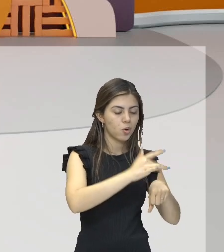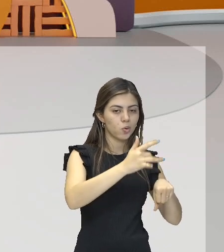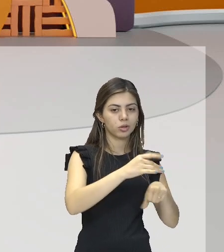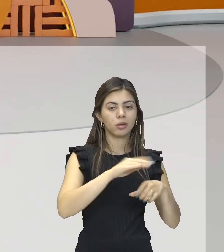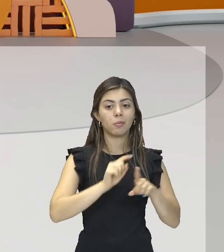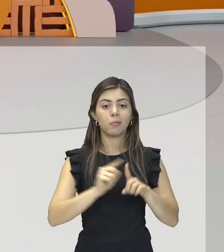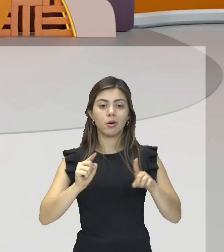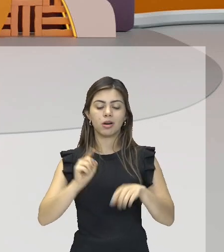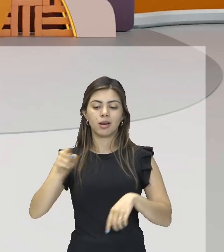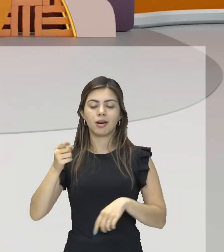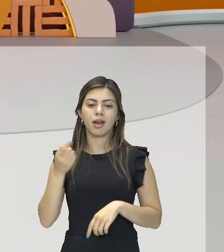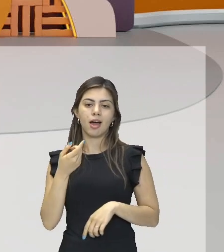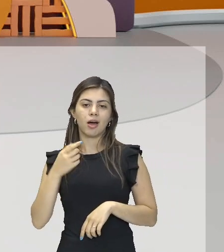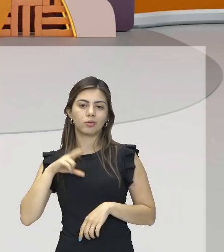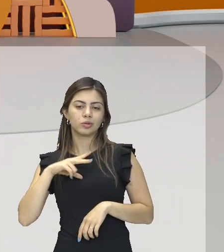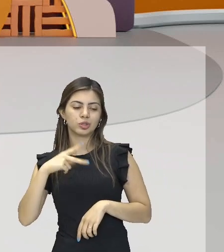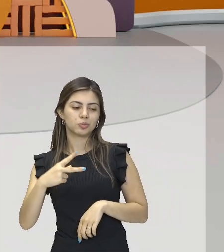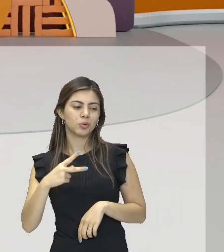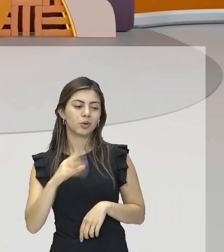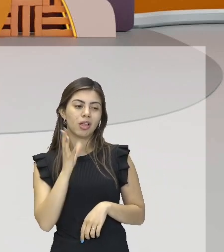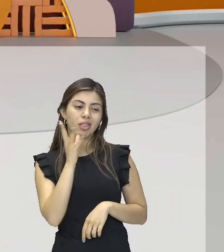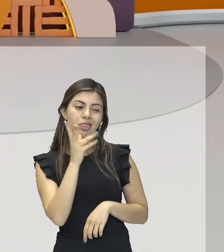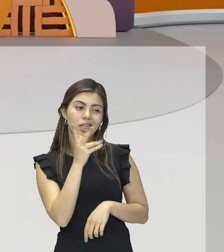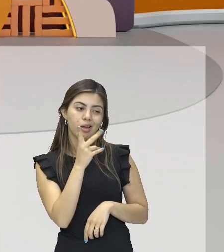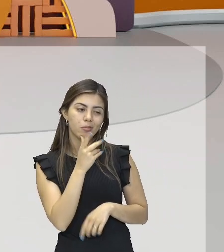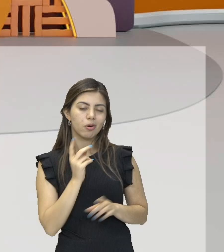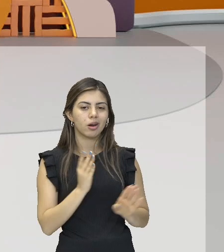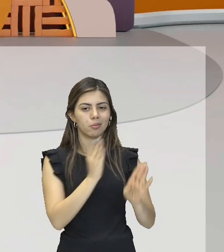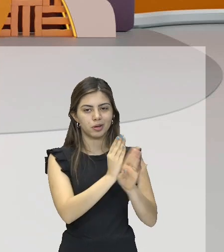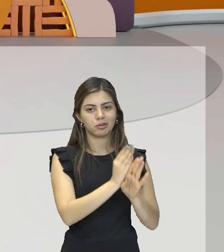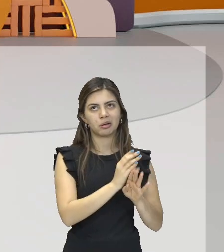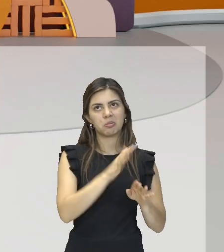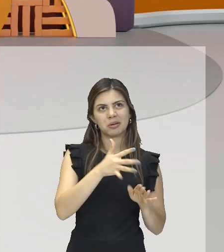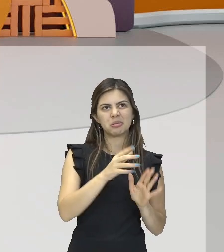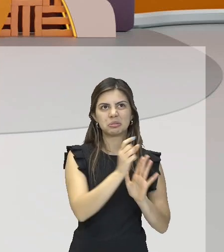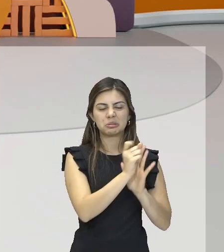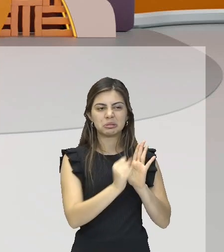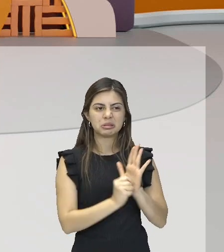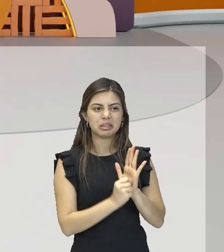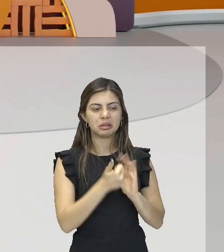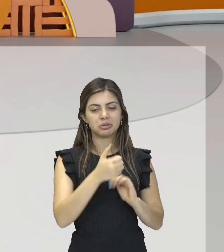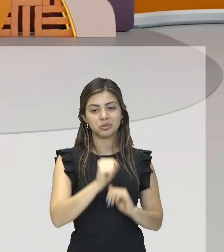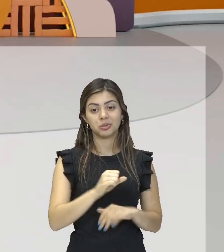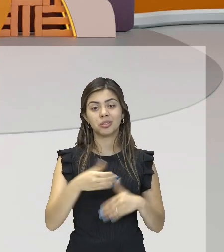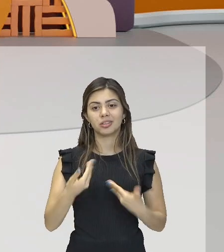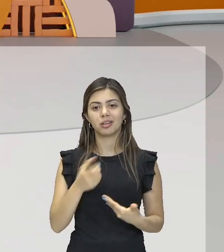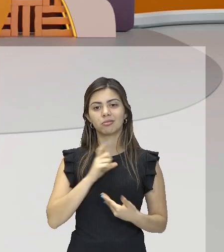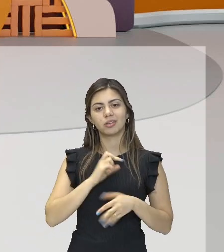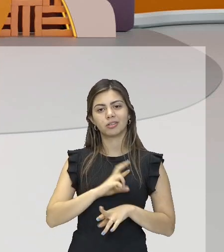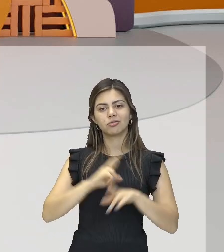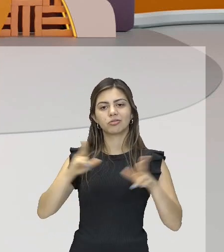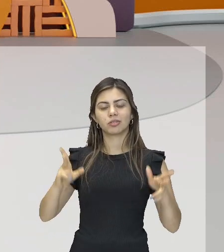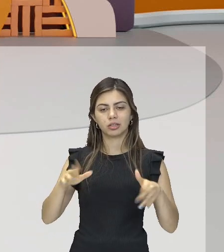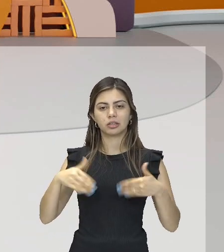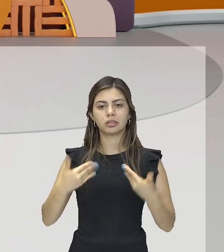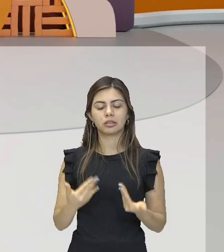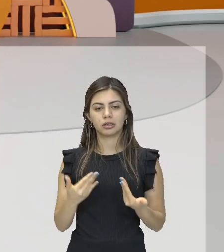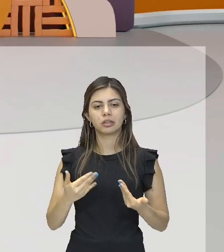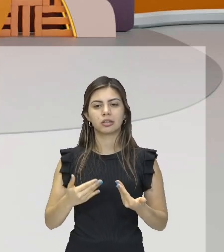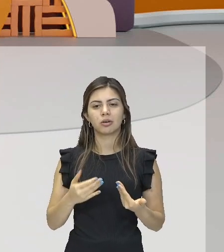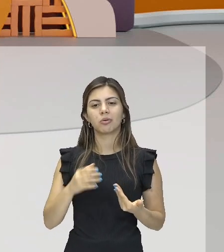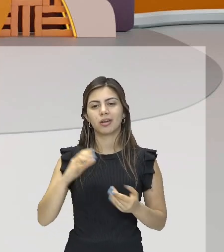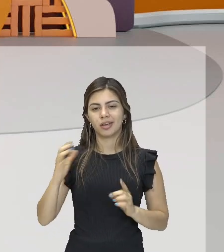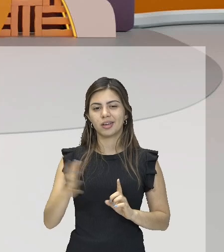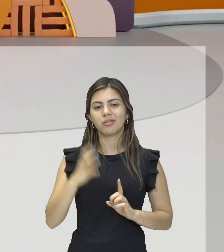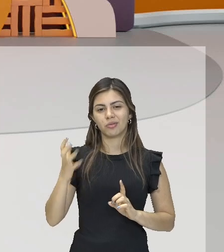ouro tardiamente, já quase no século XVIII. Então, essa diferença, né, vai fazer aí,